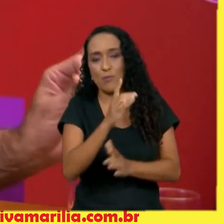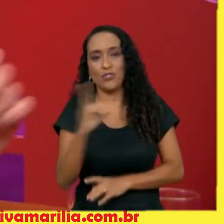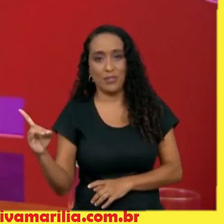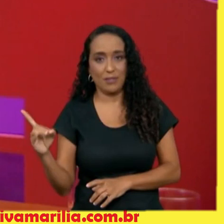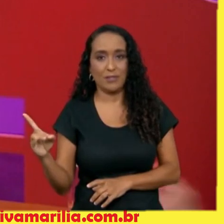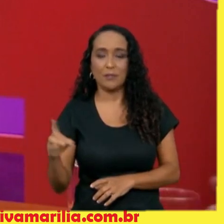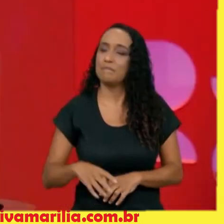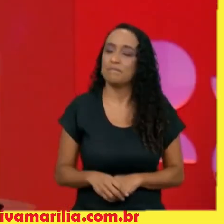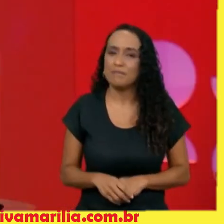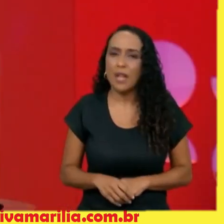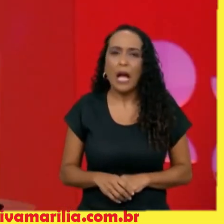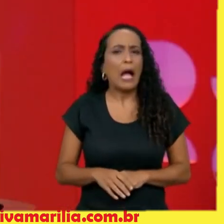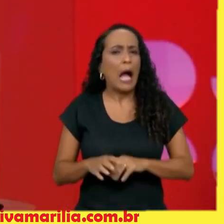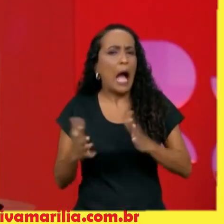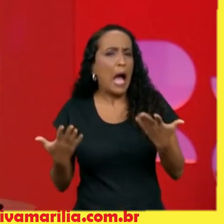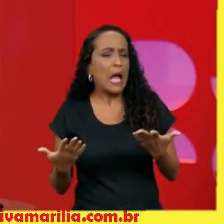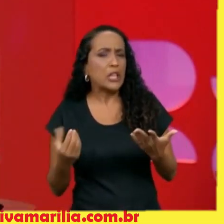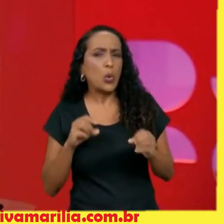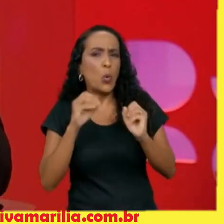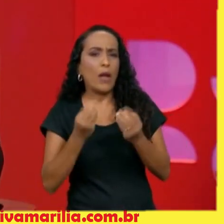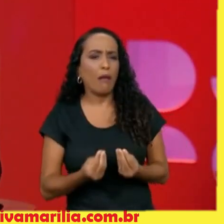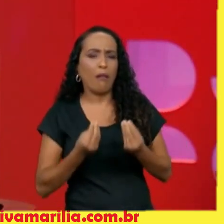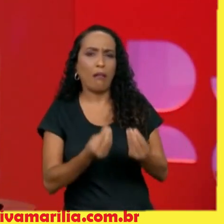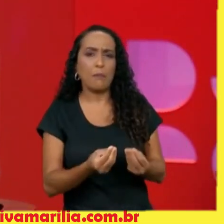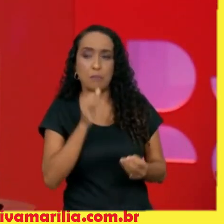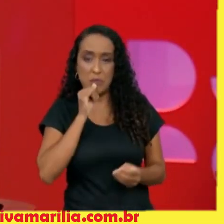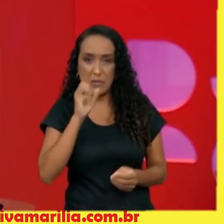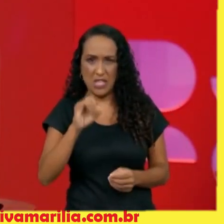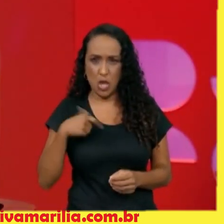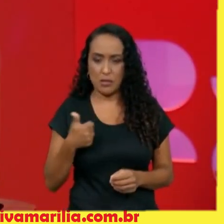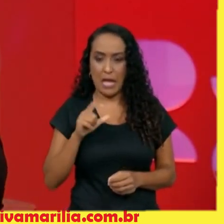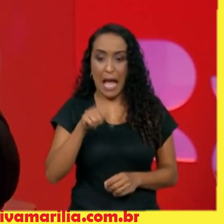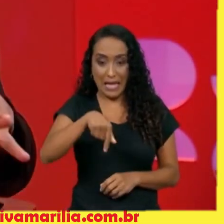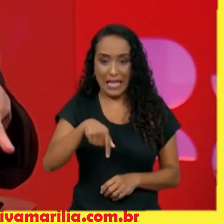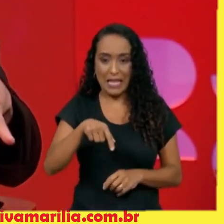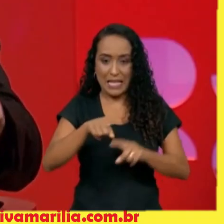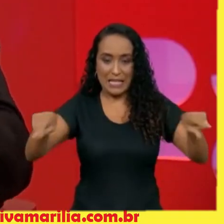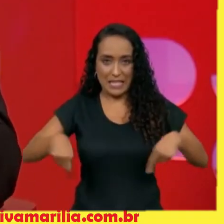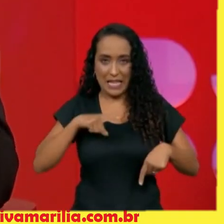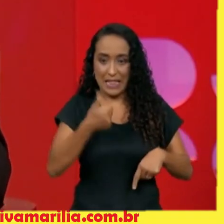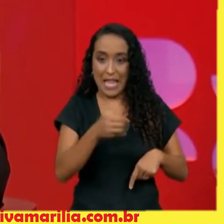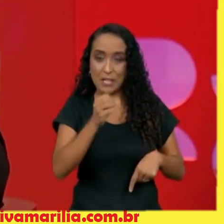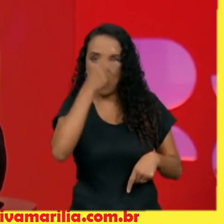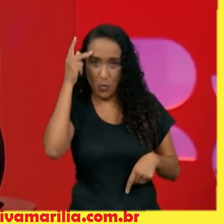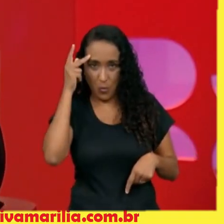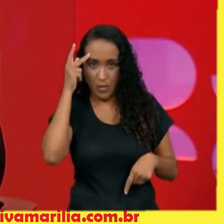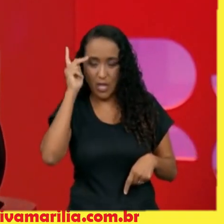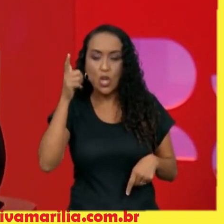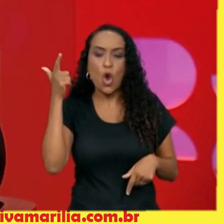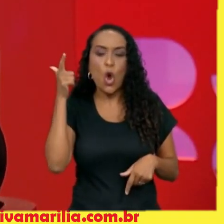Né? Então não é colocado a ele... se nós estivéssemos em 10 pessoas aqui nessa sala, e a gente ia